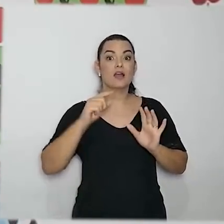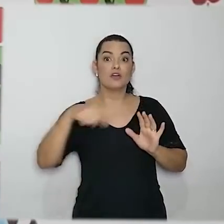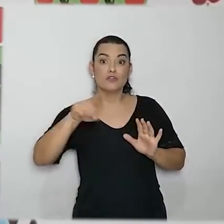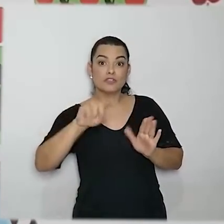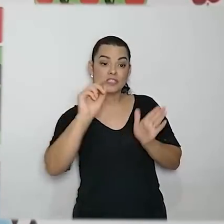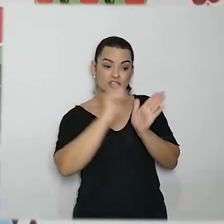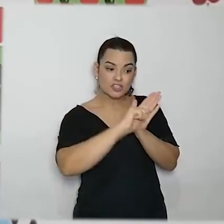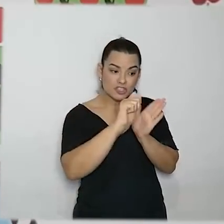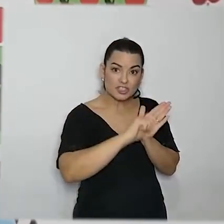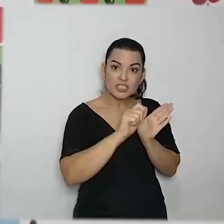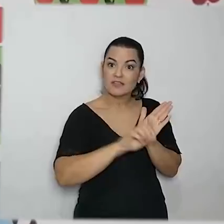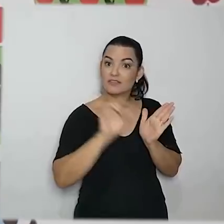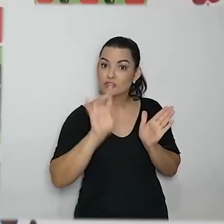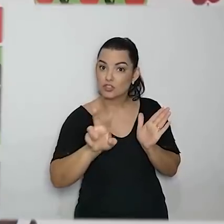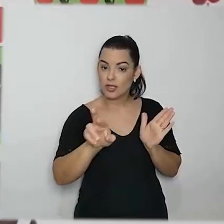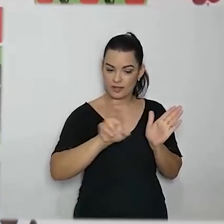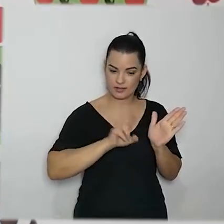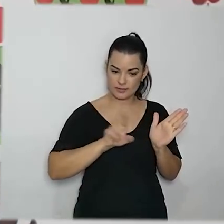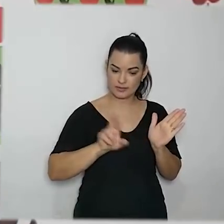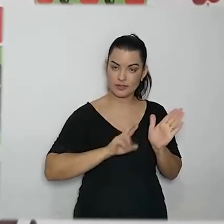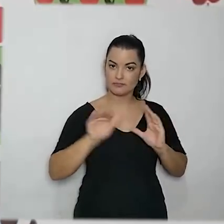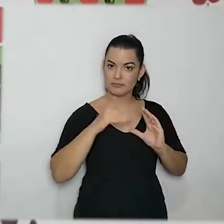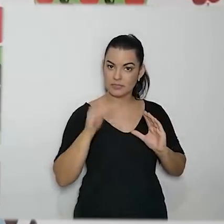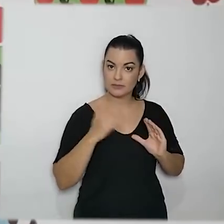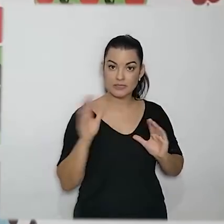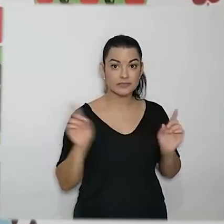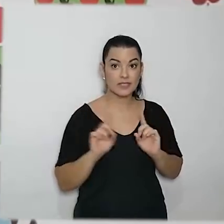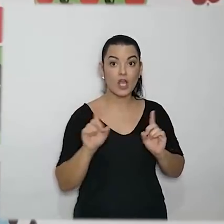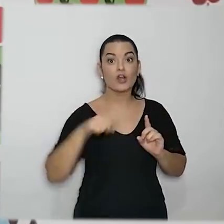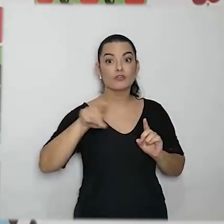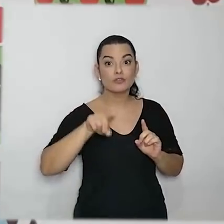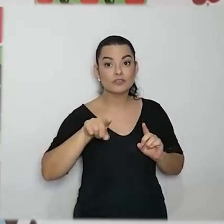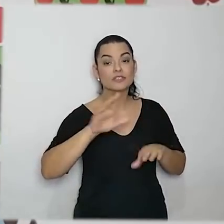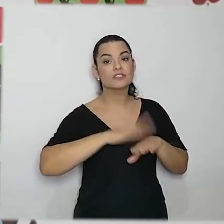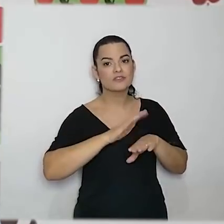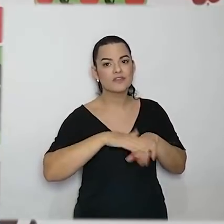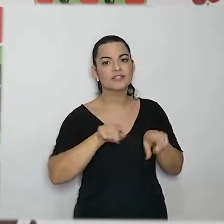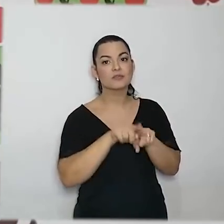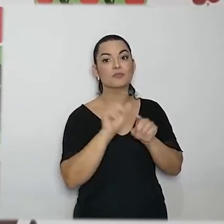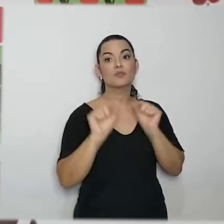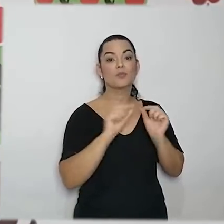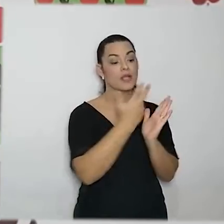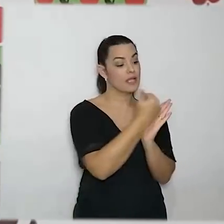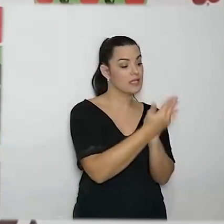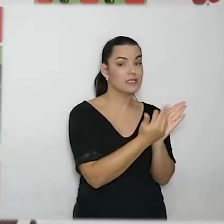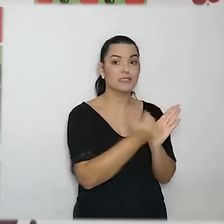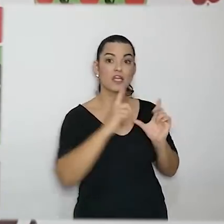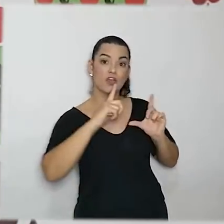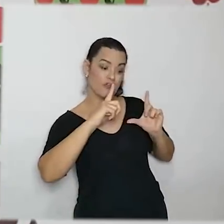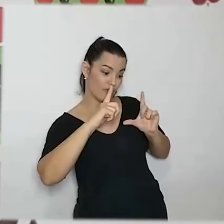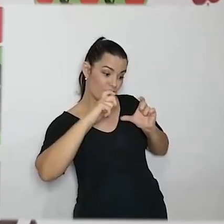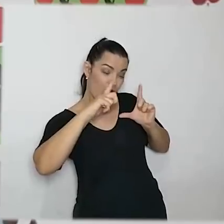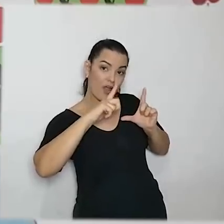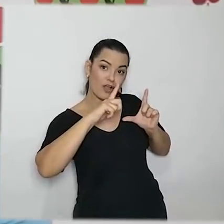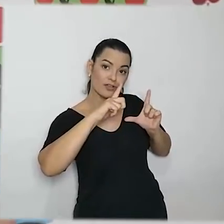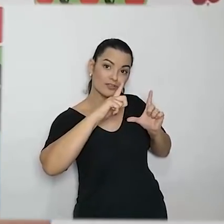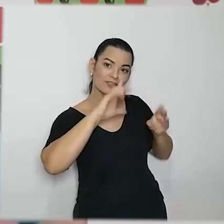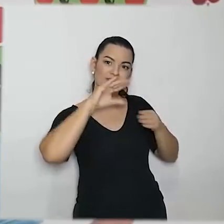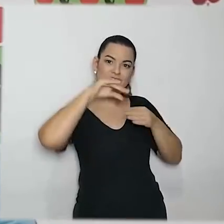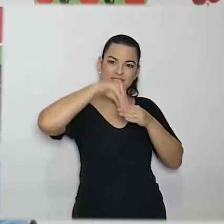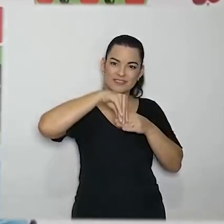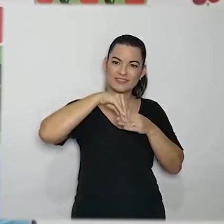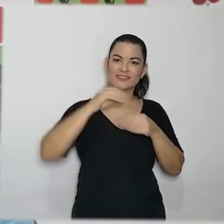só escreverem a resposta de vocês, vocês vão anexar um arquivo. Então,